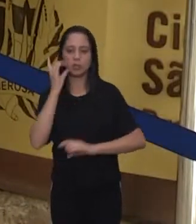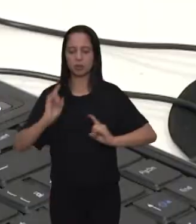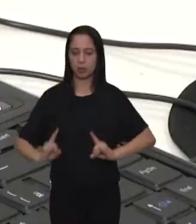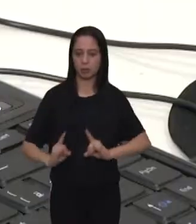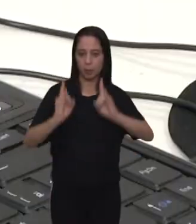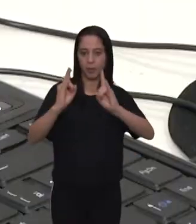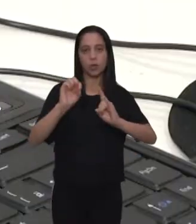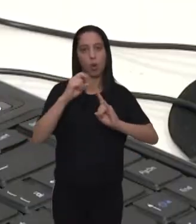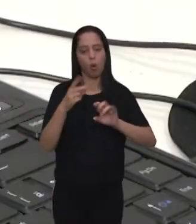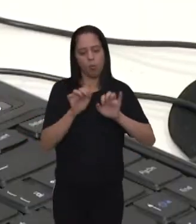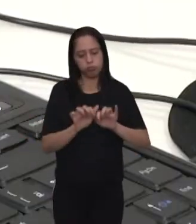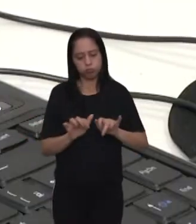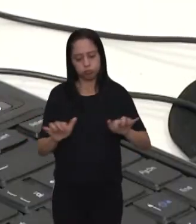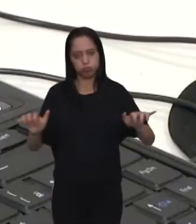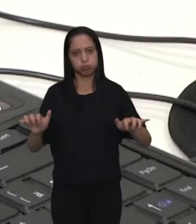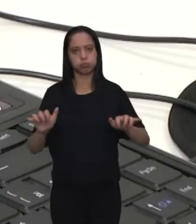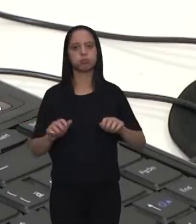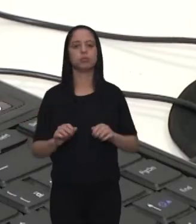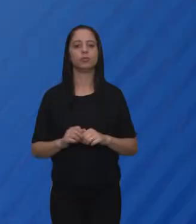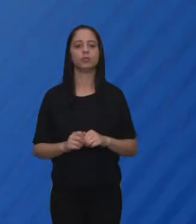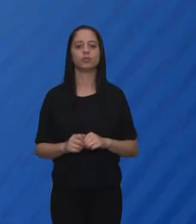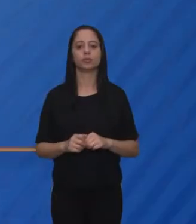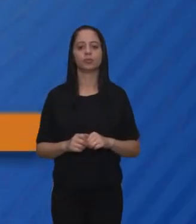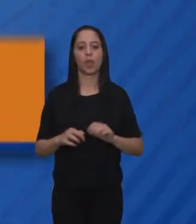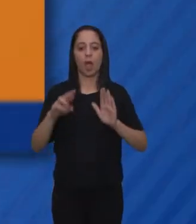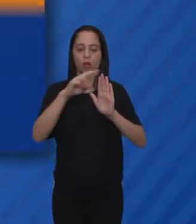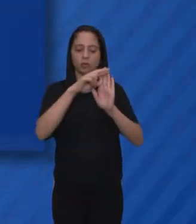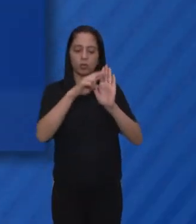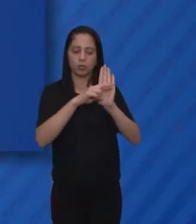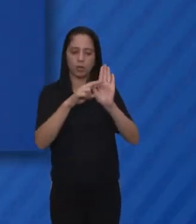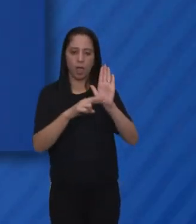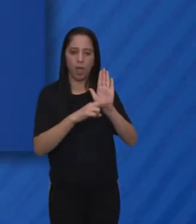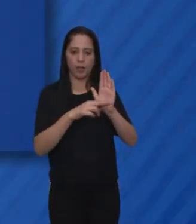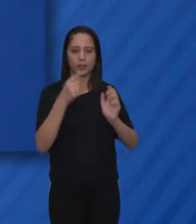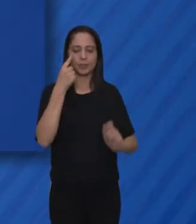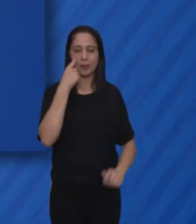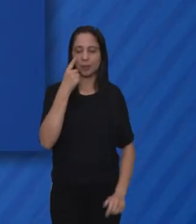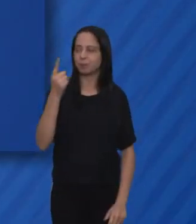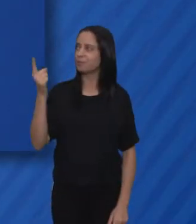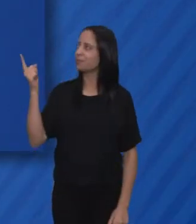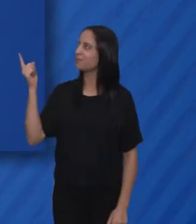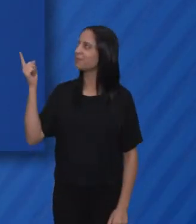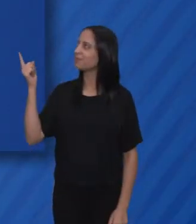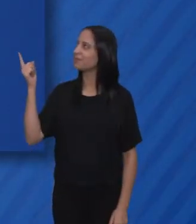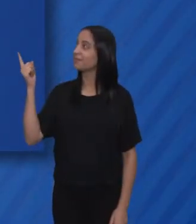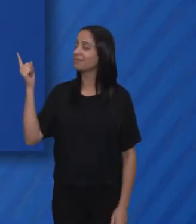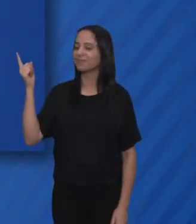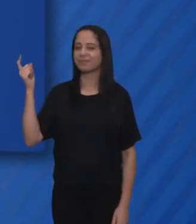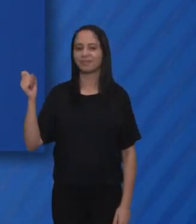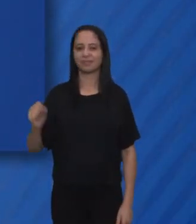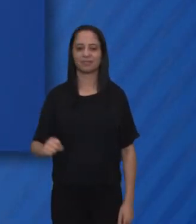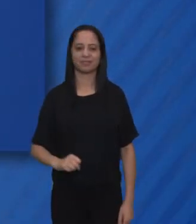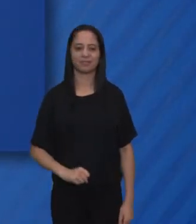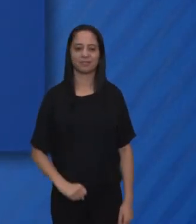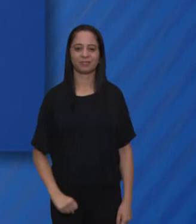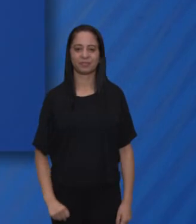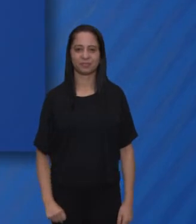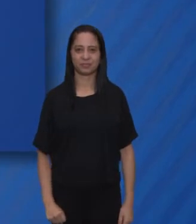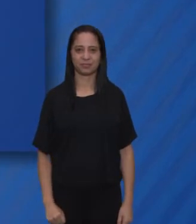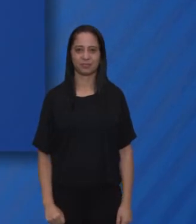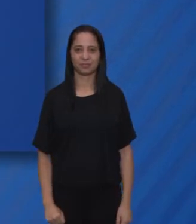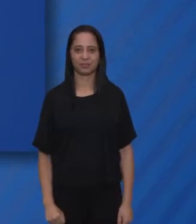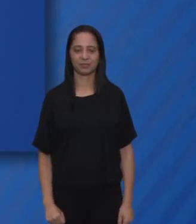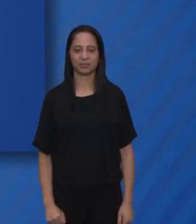Paço Municipal ou pelo aplicativo pré ebook para ter direito e o imposto é preciso atender alguns critérios